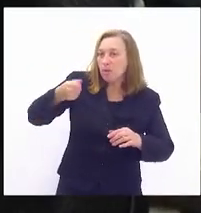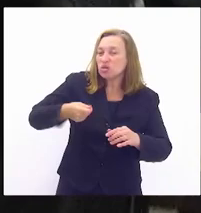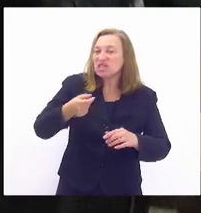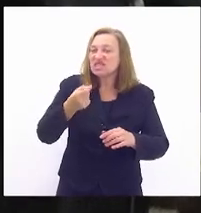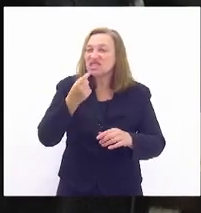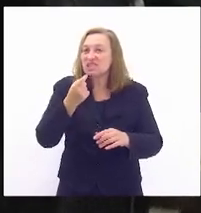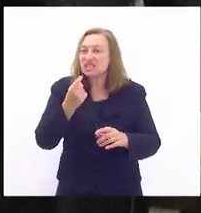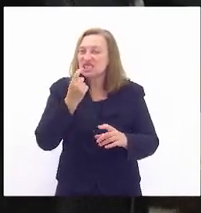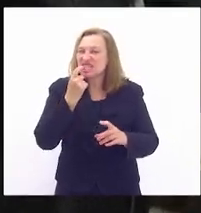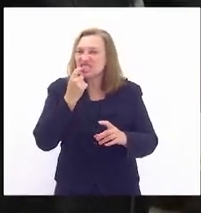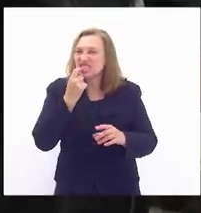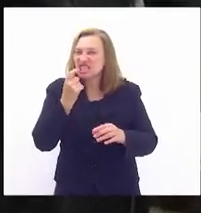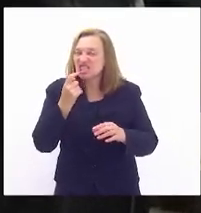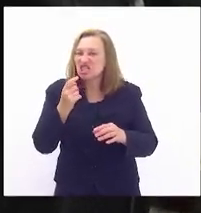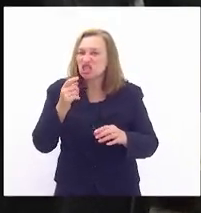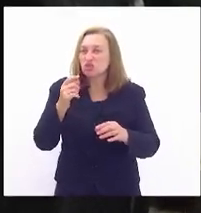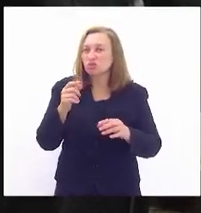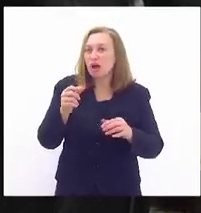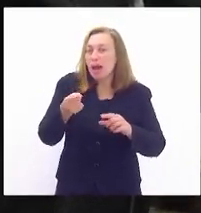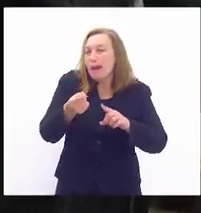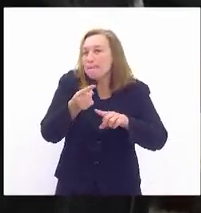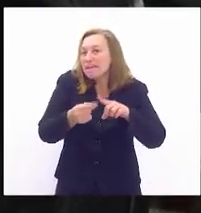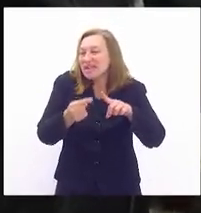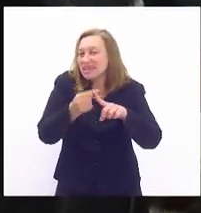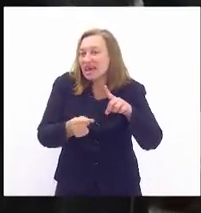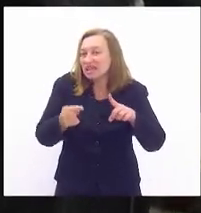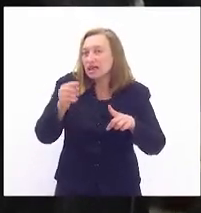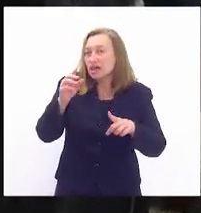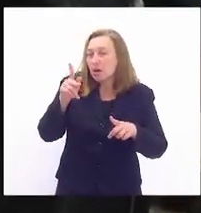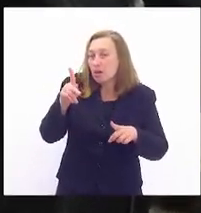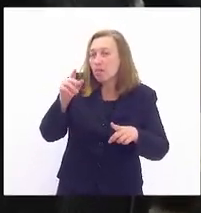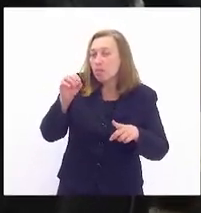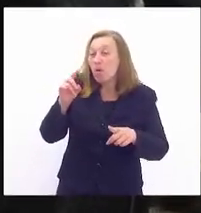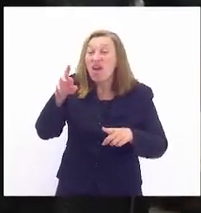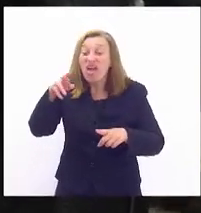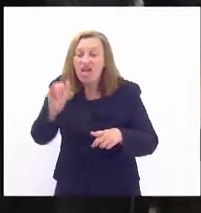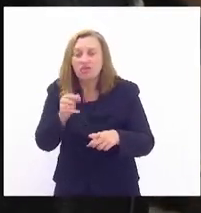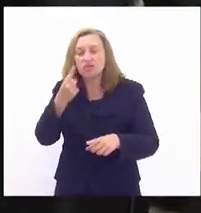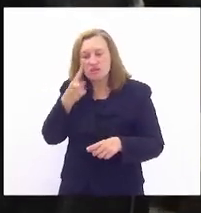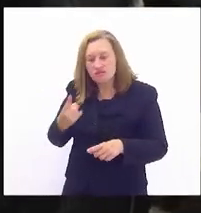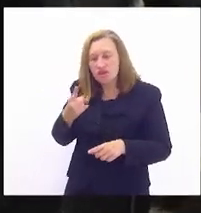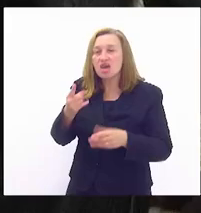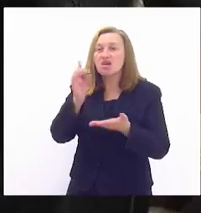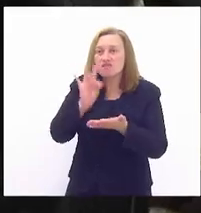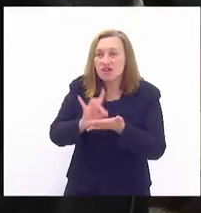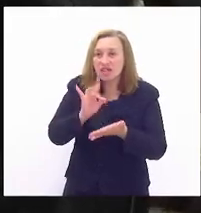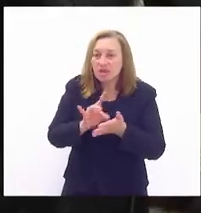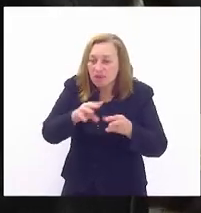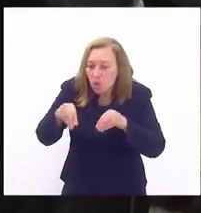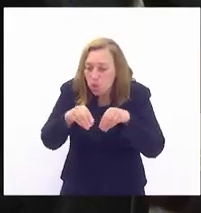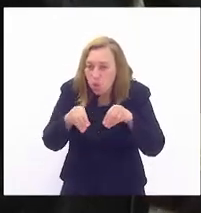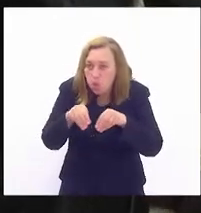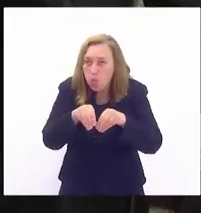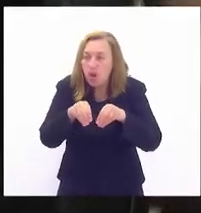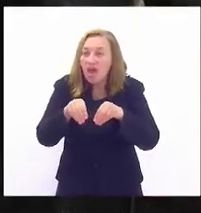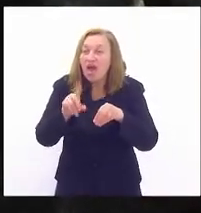que os senhores e senhoras veem que realmente a poeira é totalmente